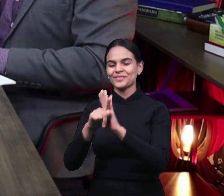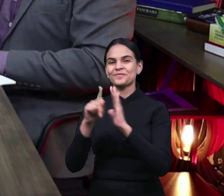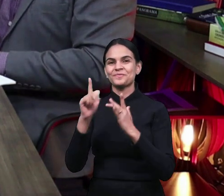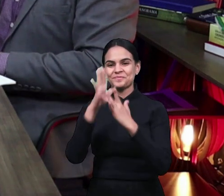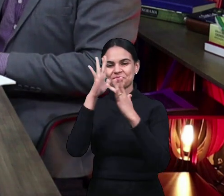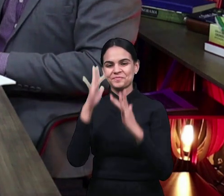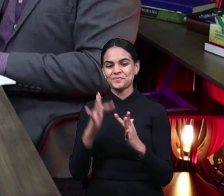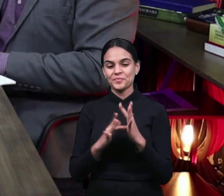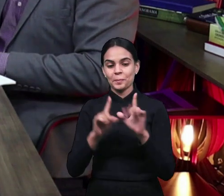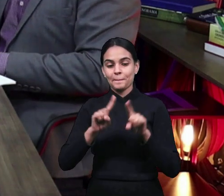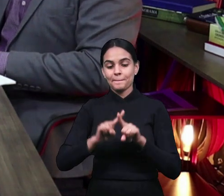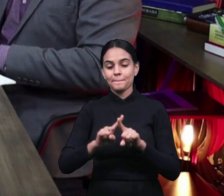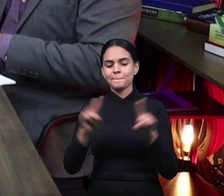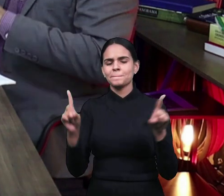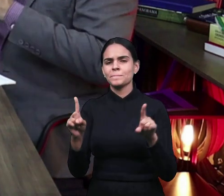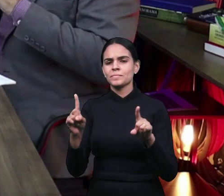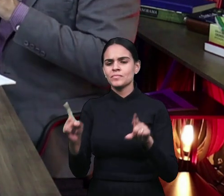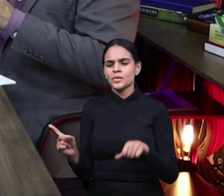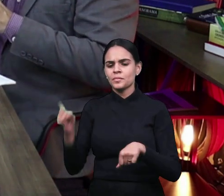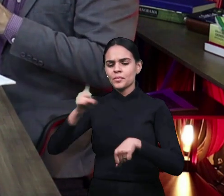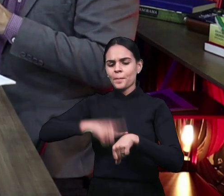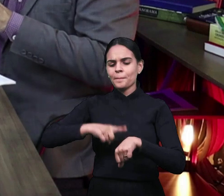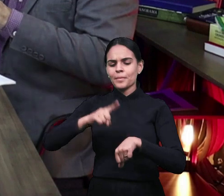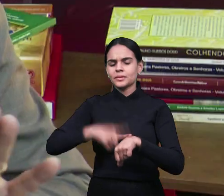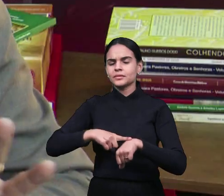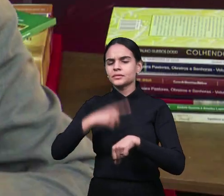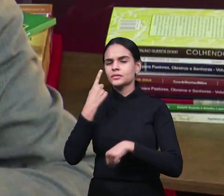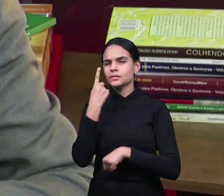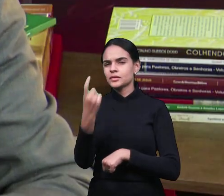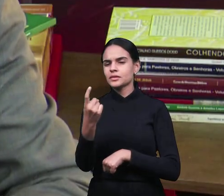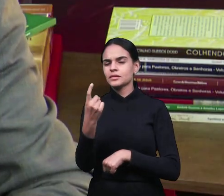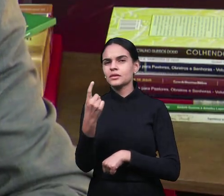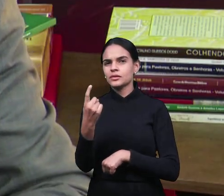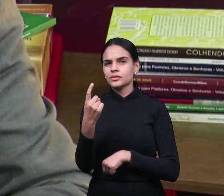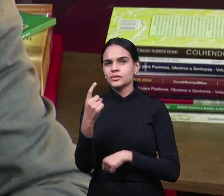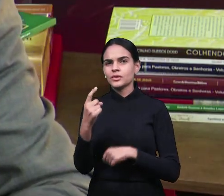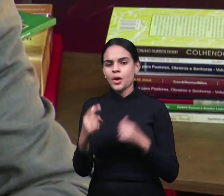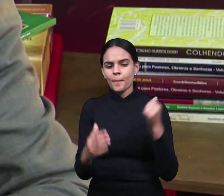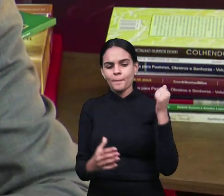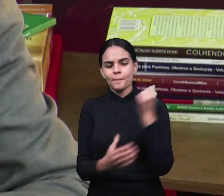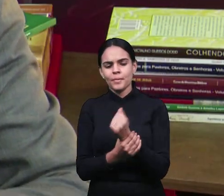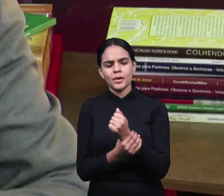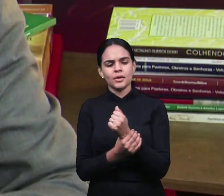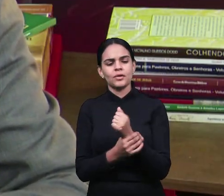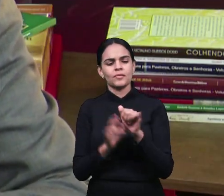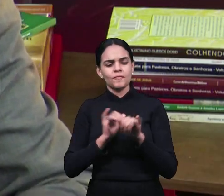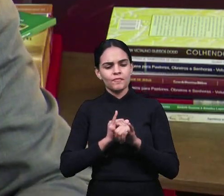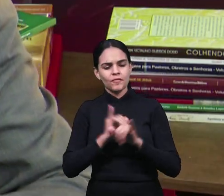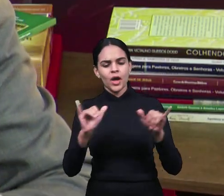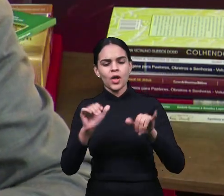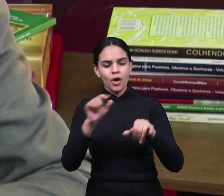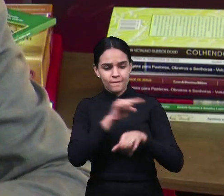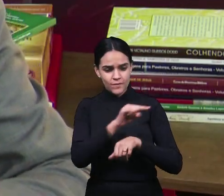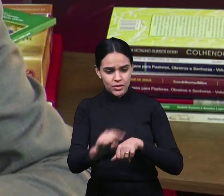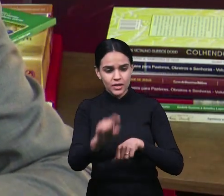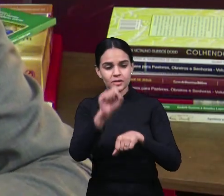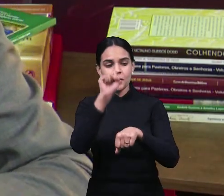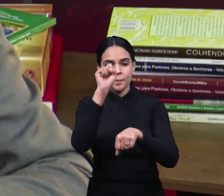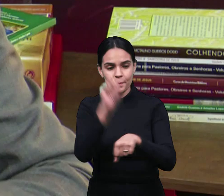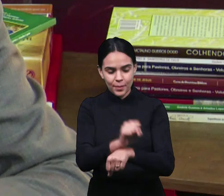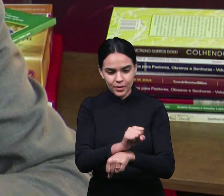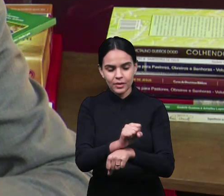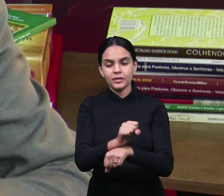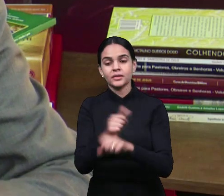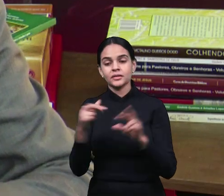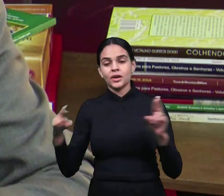Mas chega um momento que é interessante isso, Abraão, como pai, disse assim: até aqui só. Né? Que foi ali o tempo de João